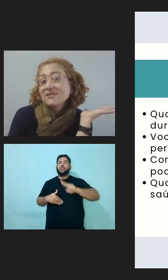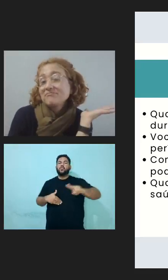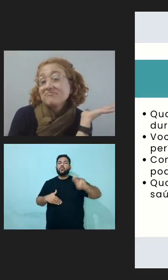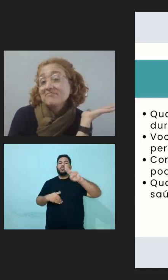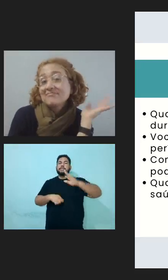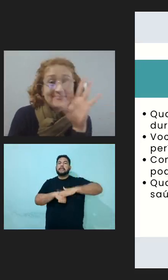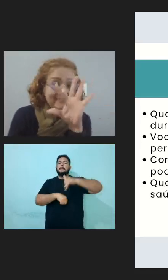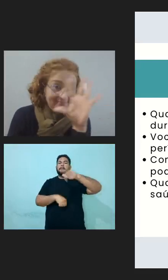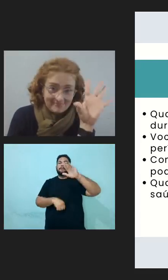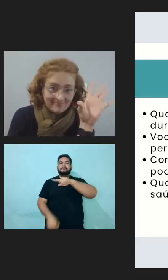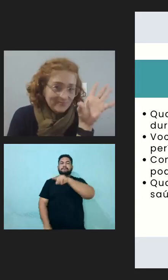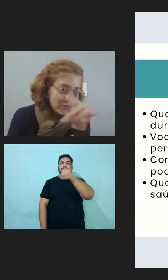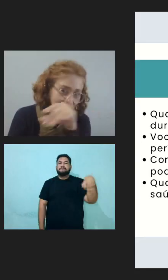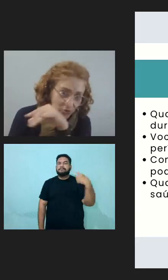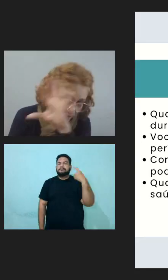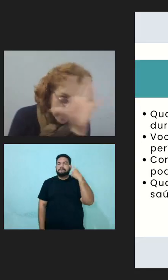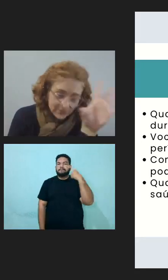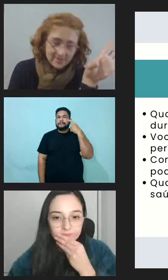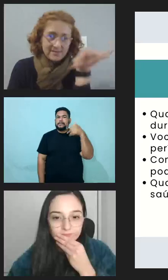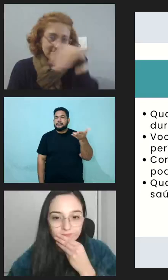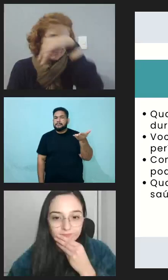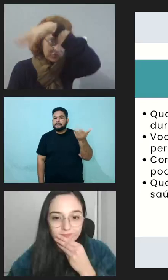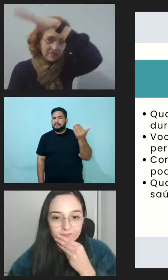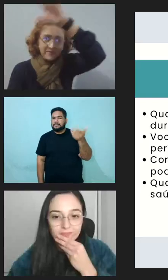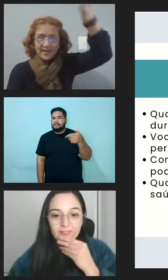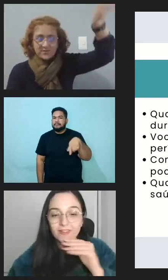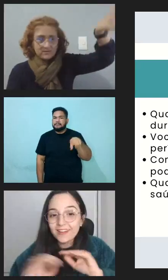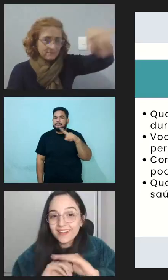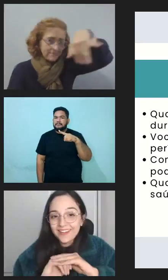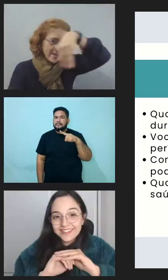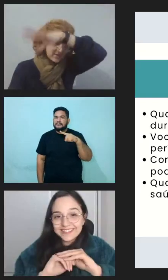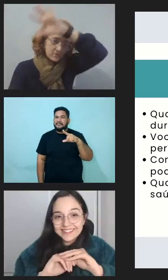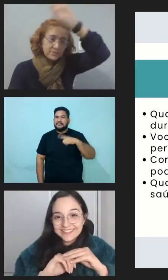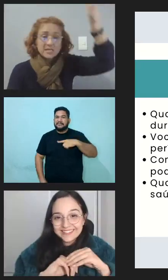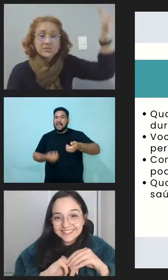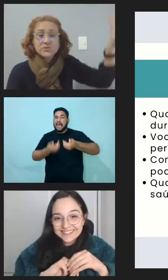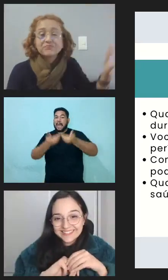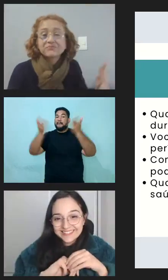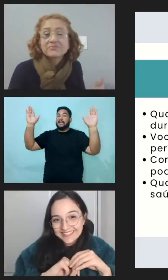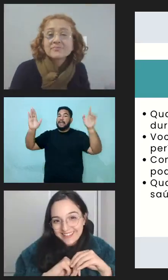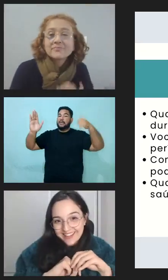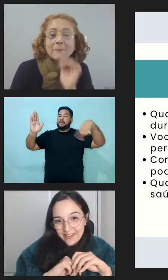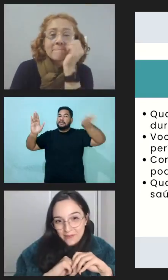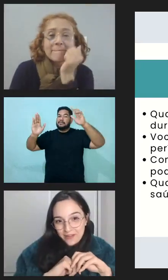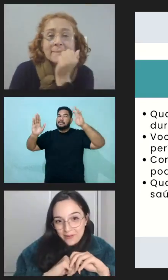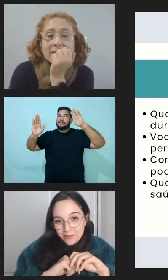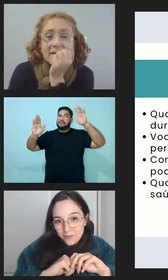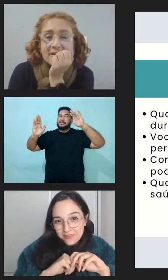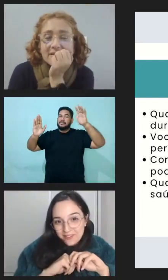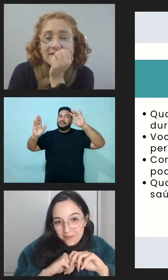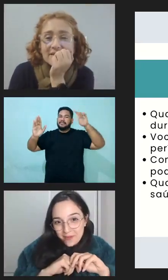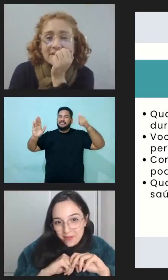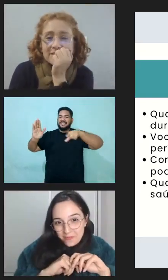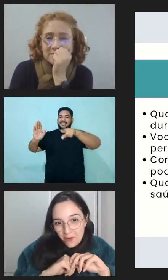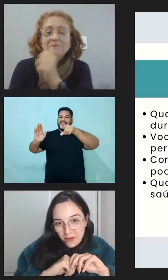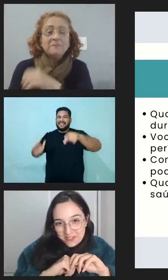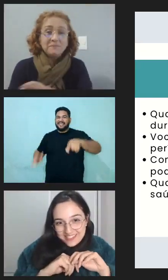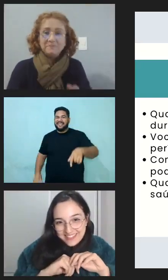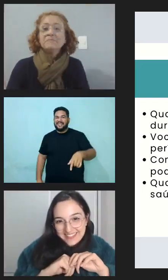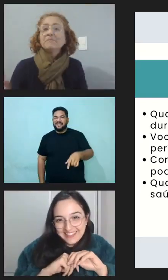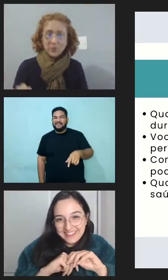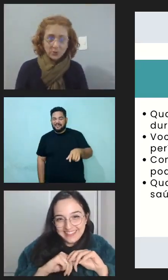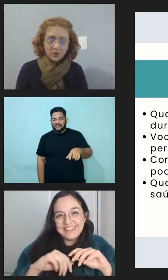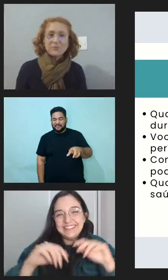Pensem. Estou jogando assim, universo. Pensem sobre isso. Eu quero responder também. Pode?